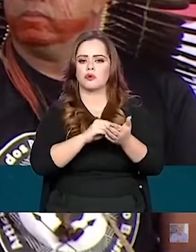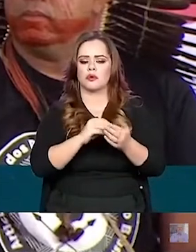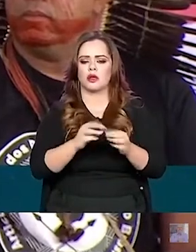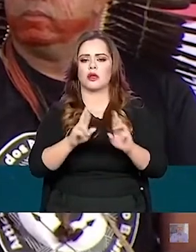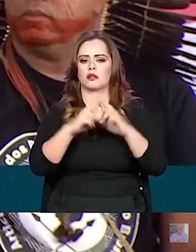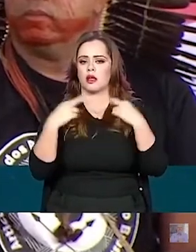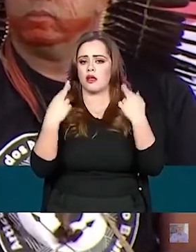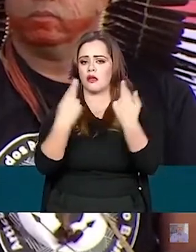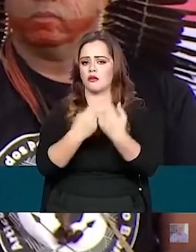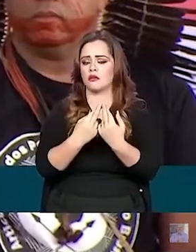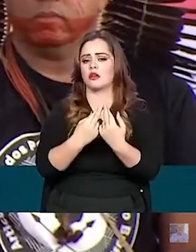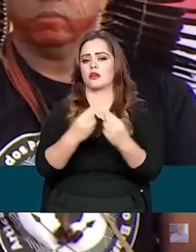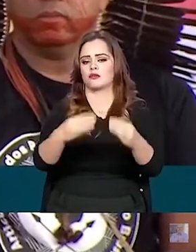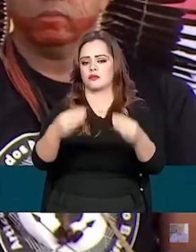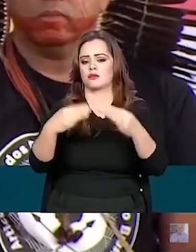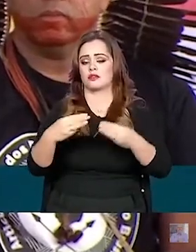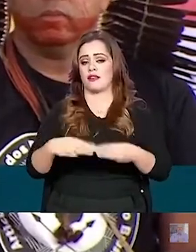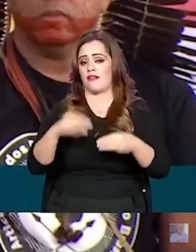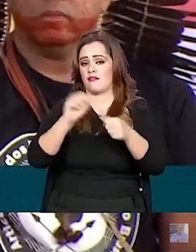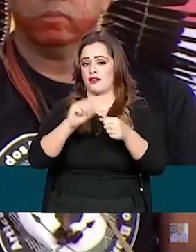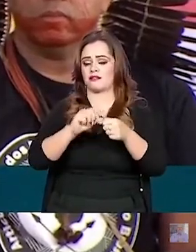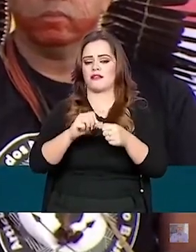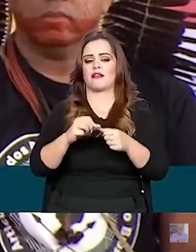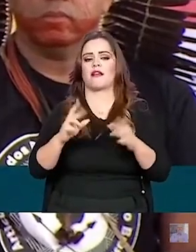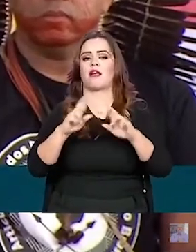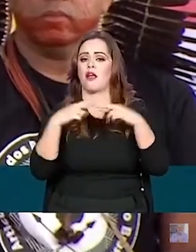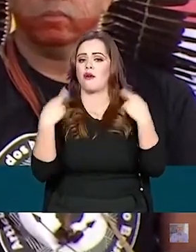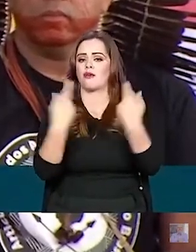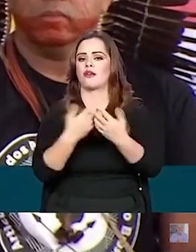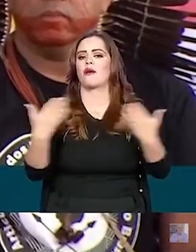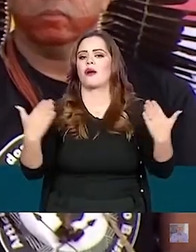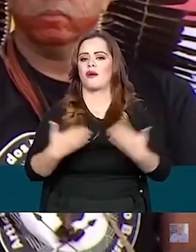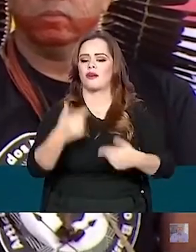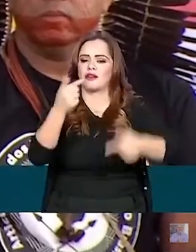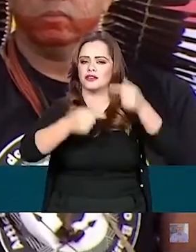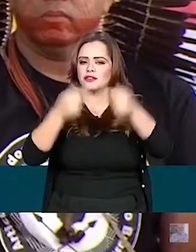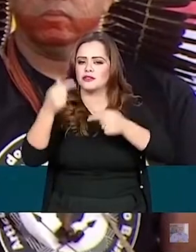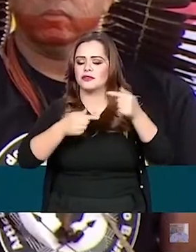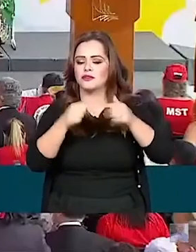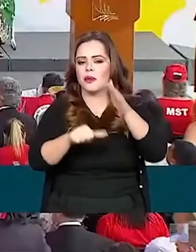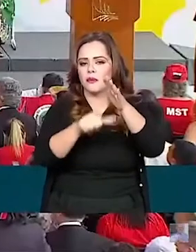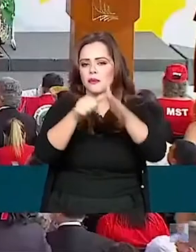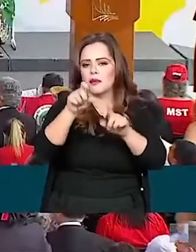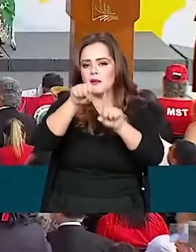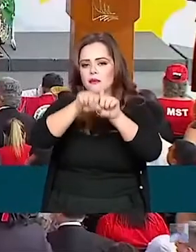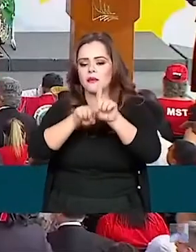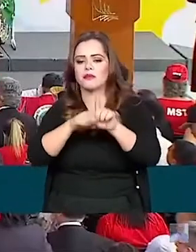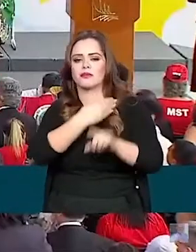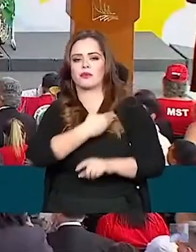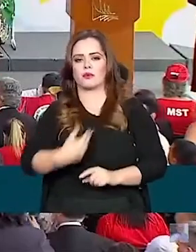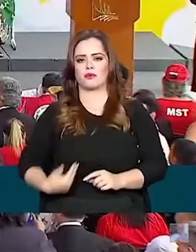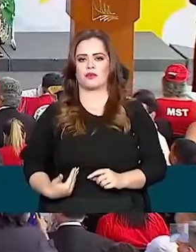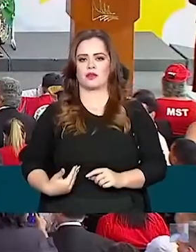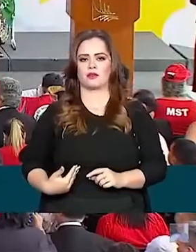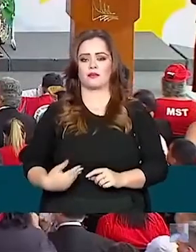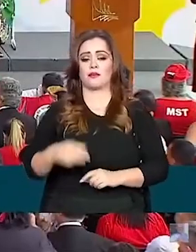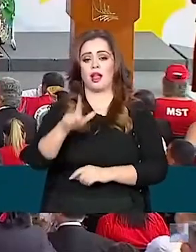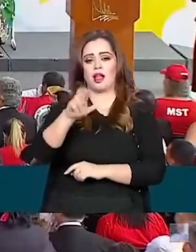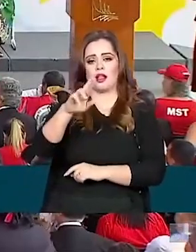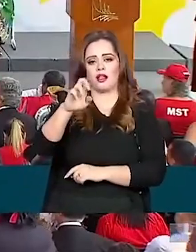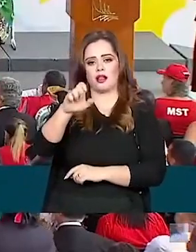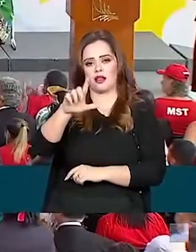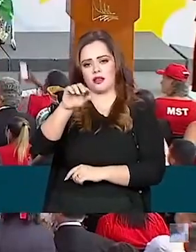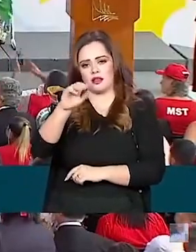Vou aproveitar e fazer a reunião aqui mesmo para discutir o primeiro mês de governo. Querida Gleisi